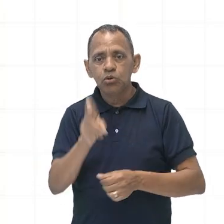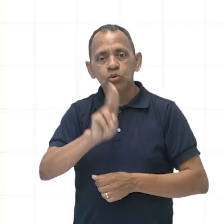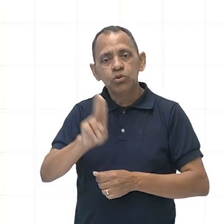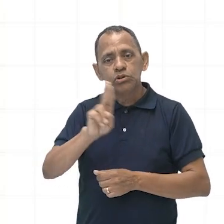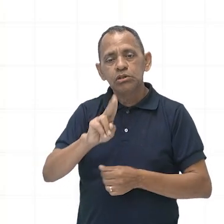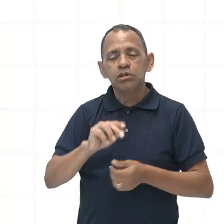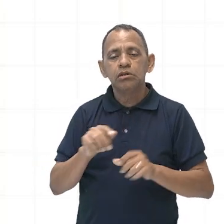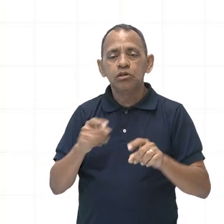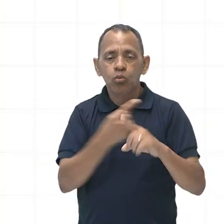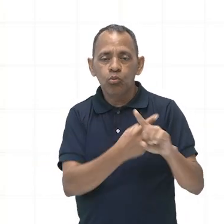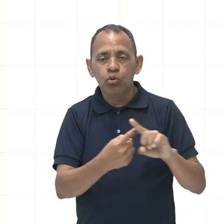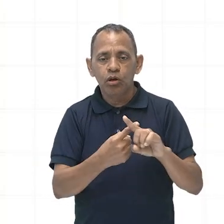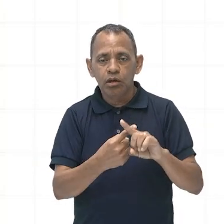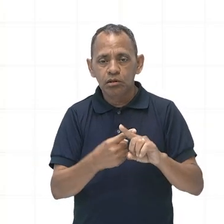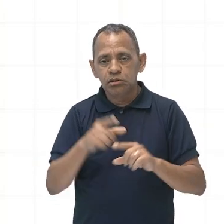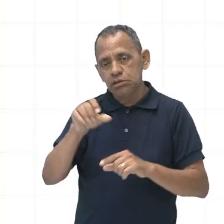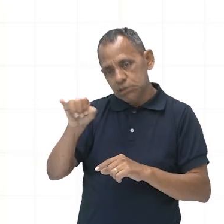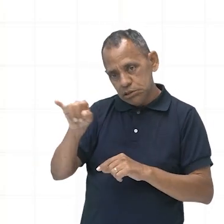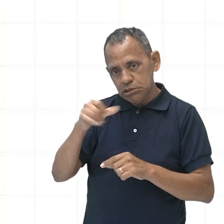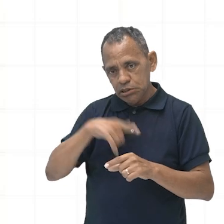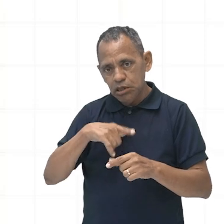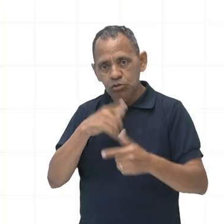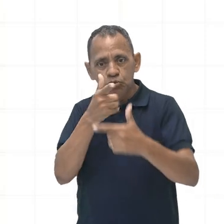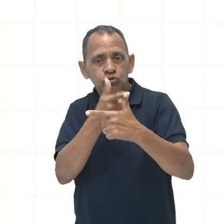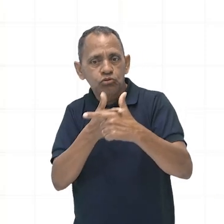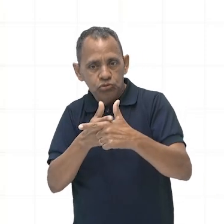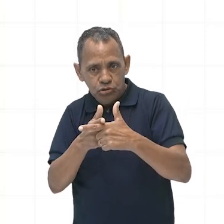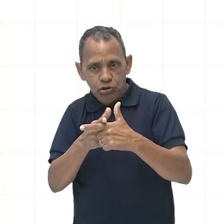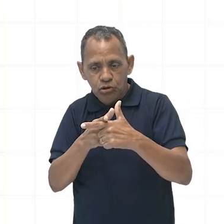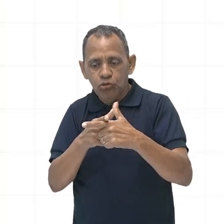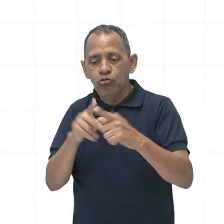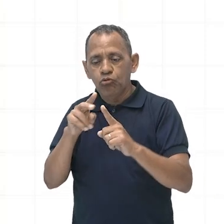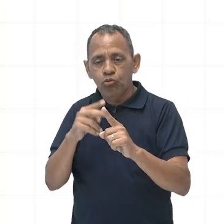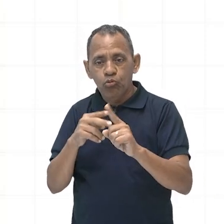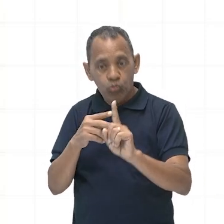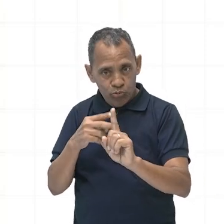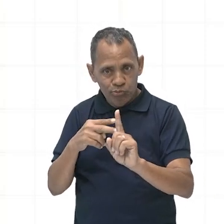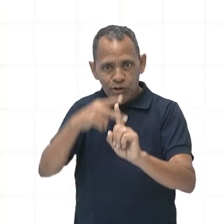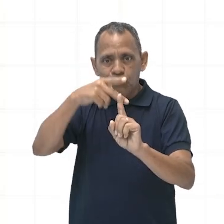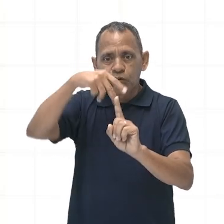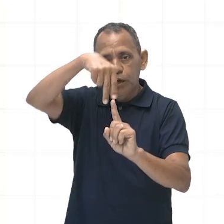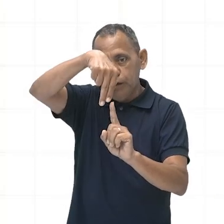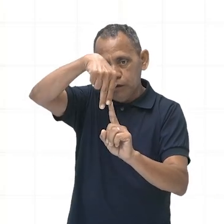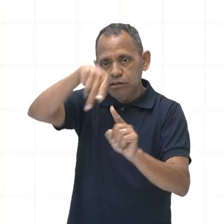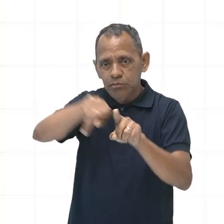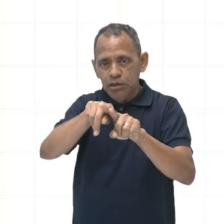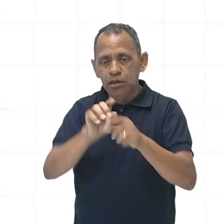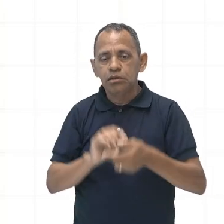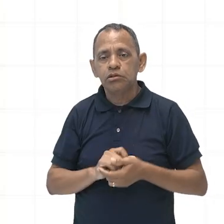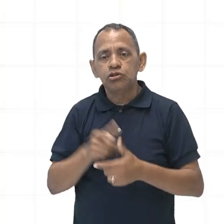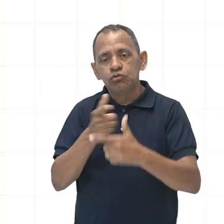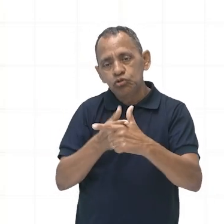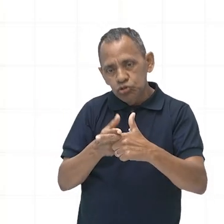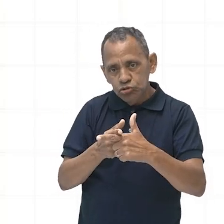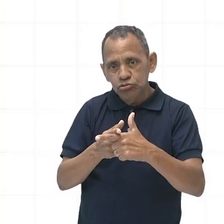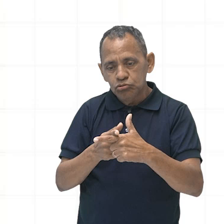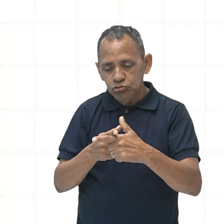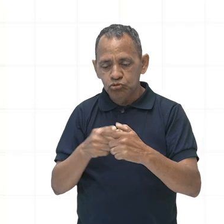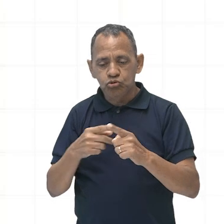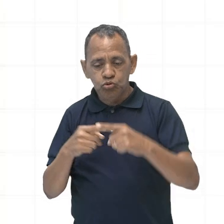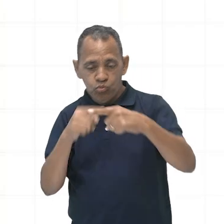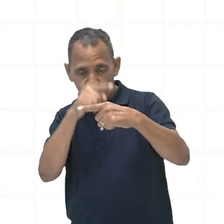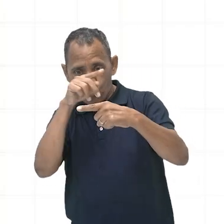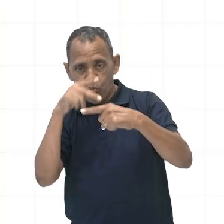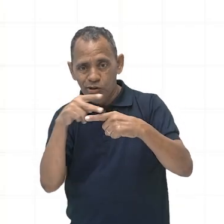de potência. Se eu tenho uma divisão elevada a n, é a mesma coisa que o numerador elevado a n dividido pelo denominador elevado a n. Então, vai ficar